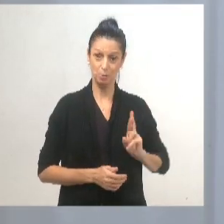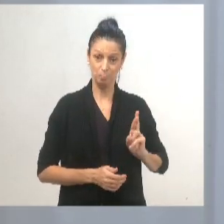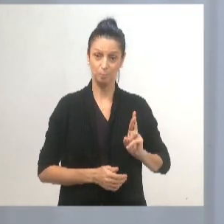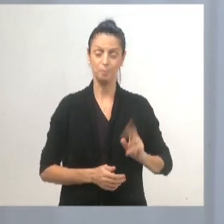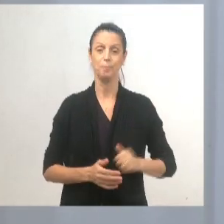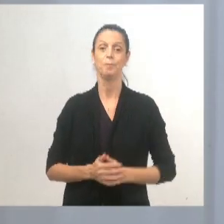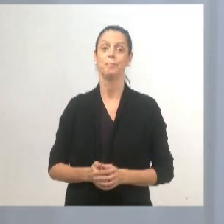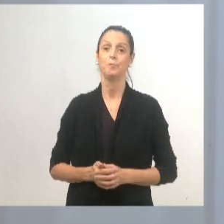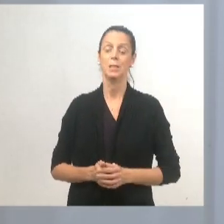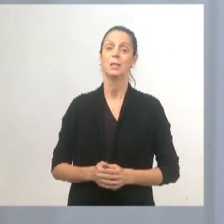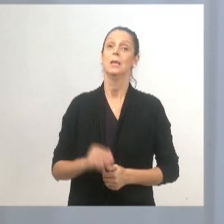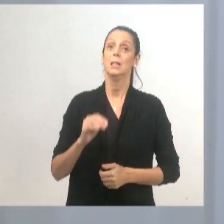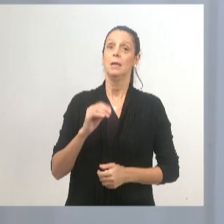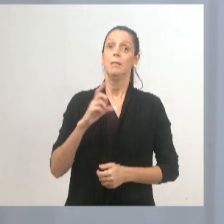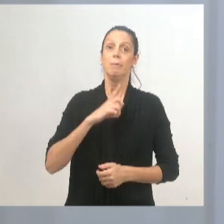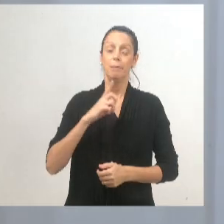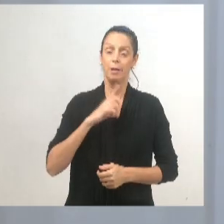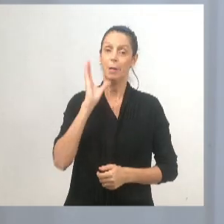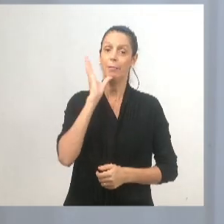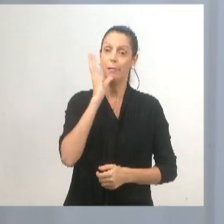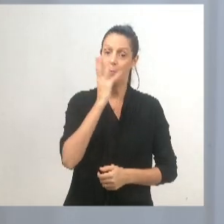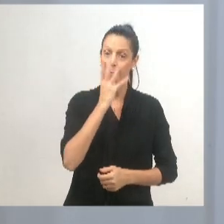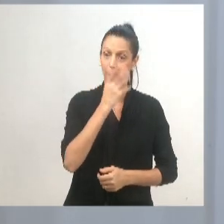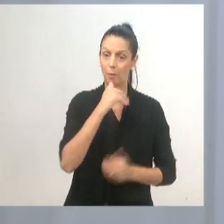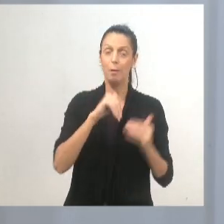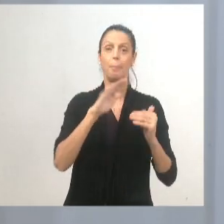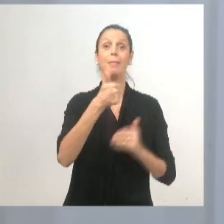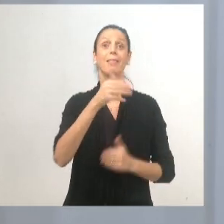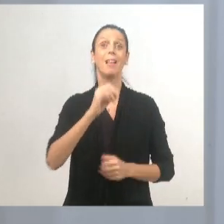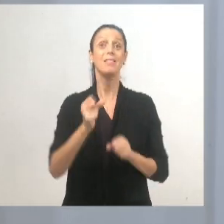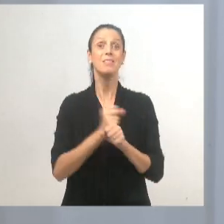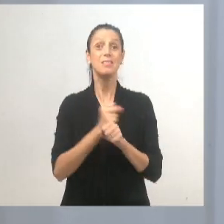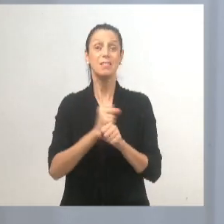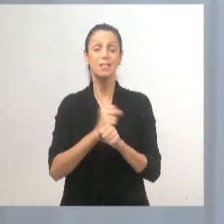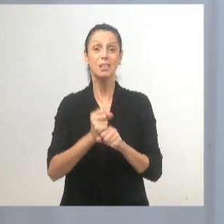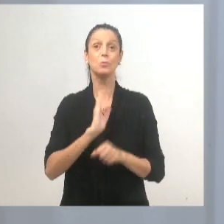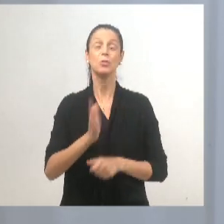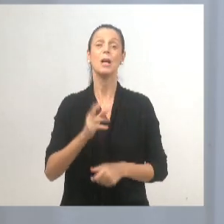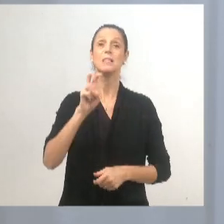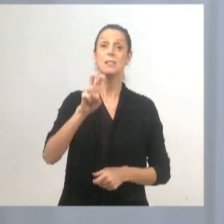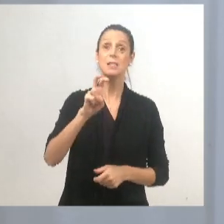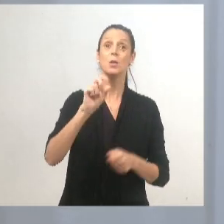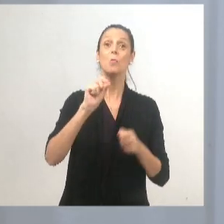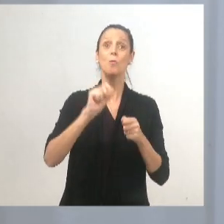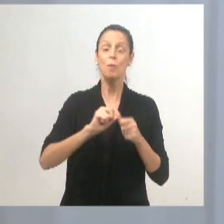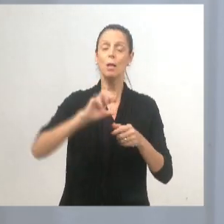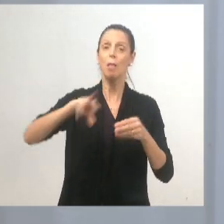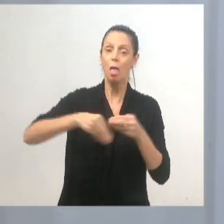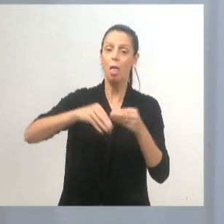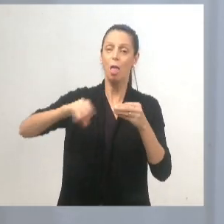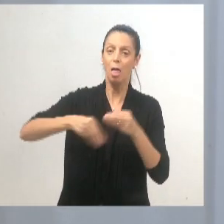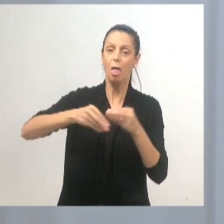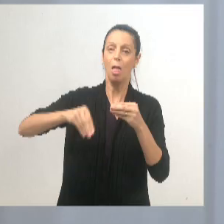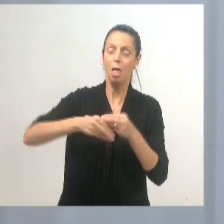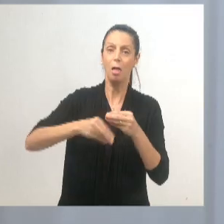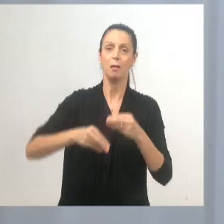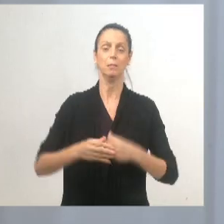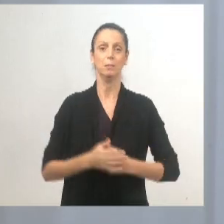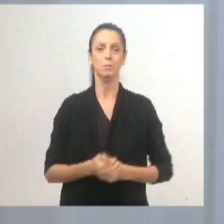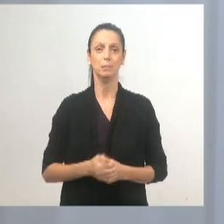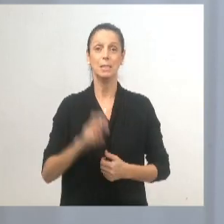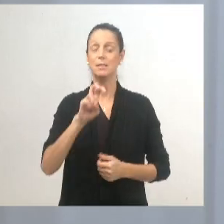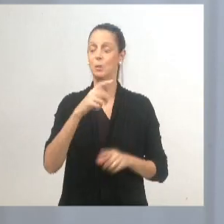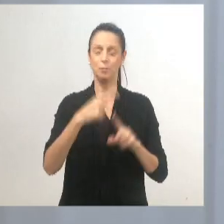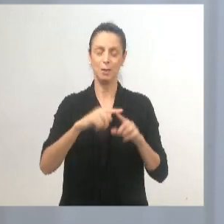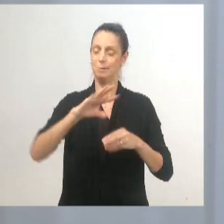dura há mais de uma década, com 5 aditivos no contrato inicial.